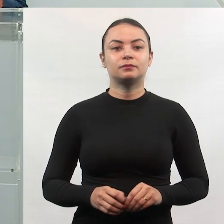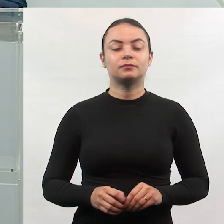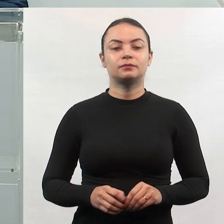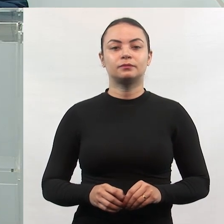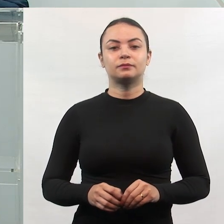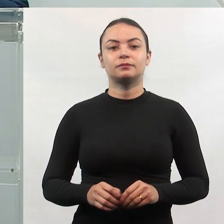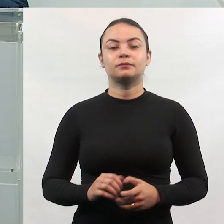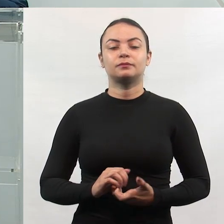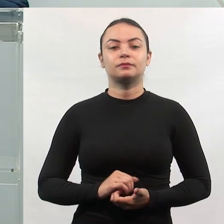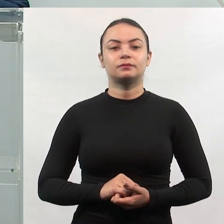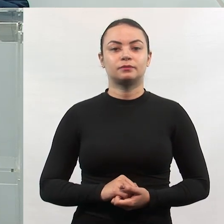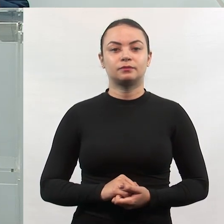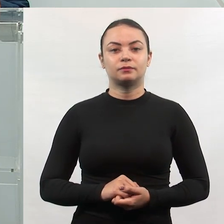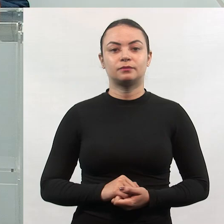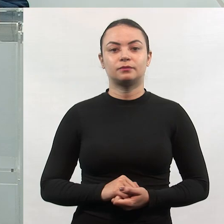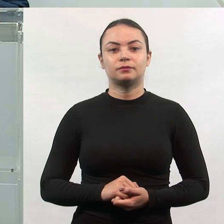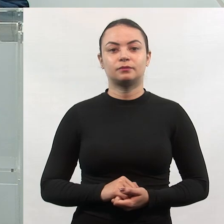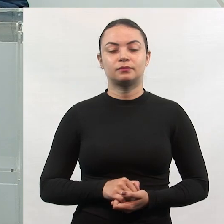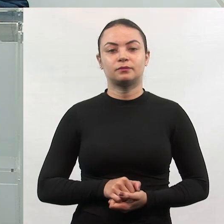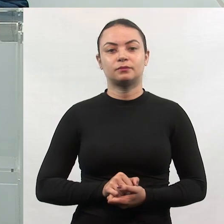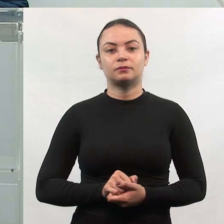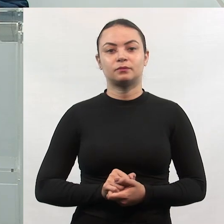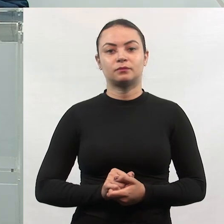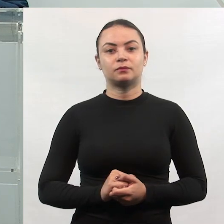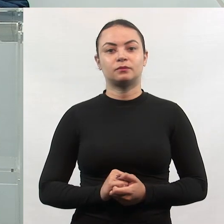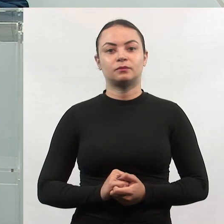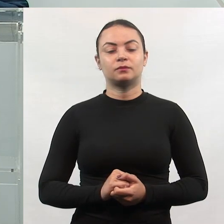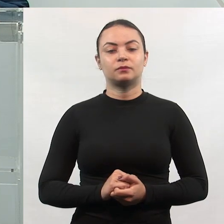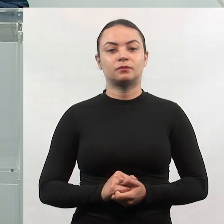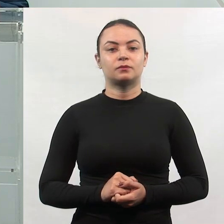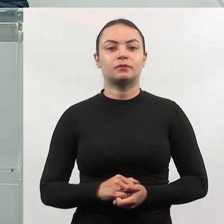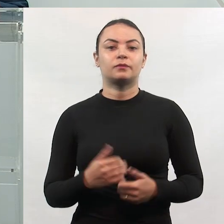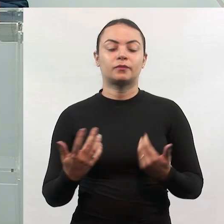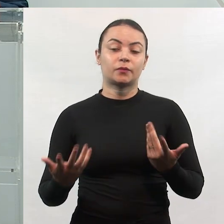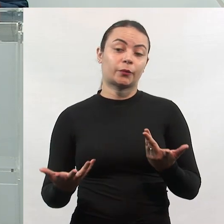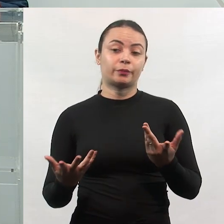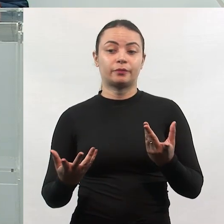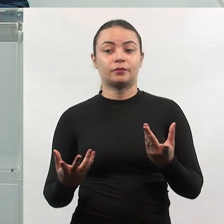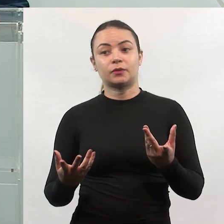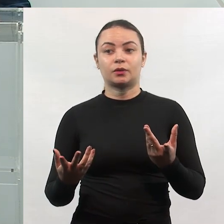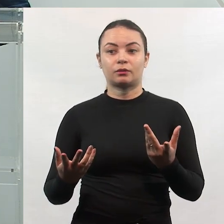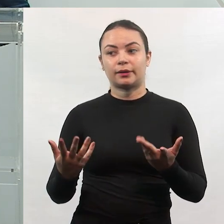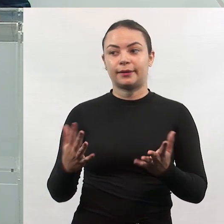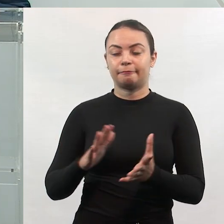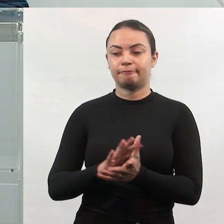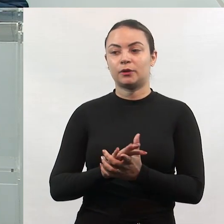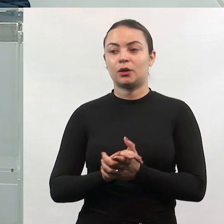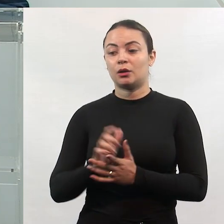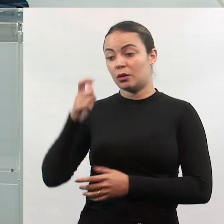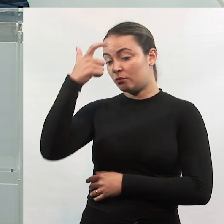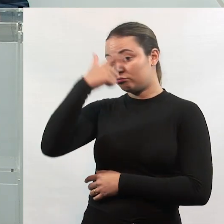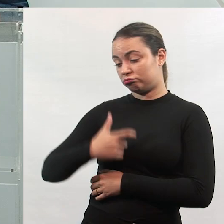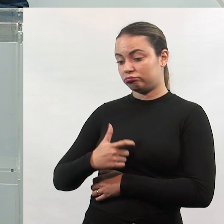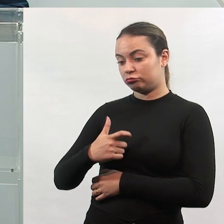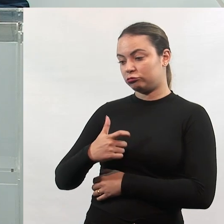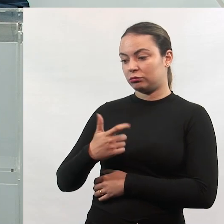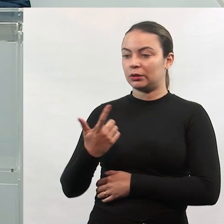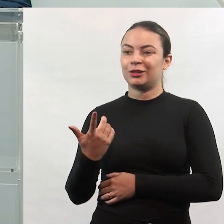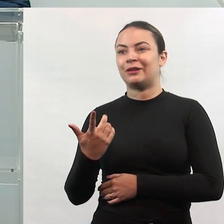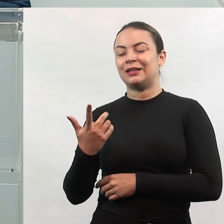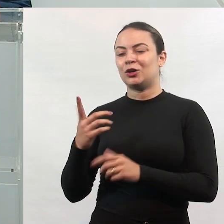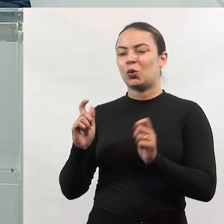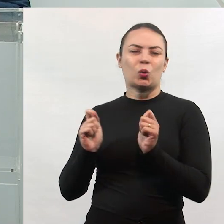conseguir definir todas as problemáticas, né? Tudo o que ele vai encontrar ao longo da coleta de dados, ao longo da sua